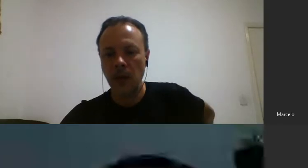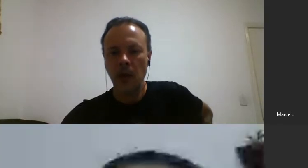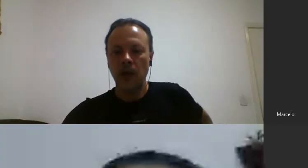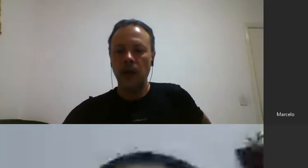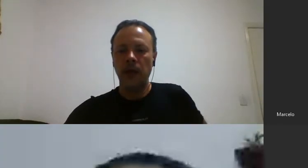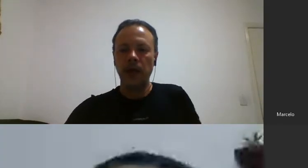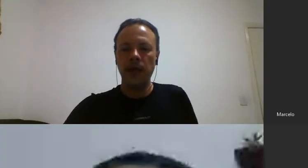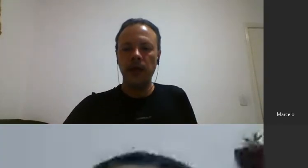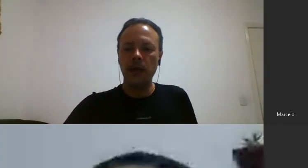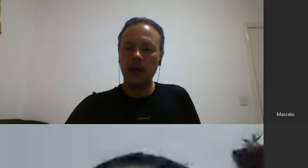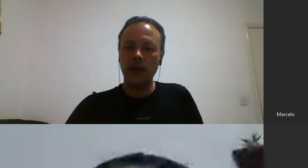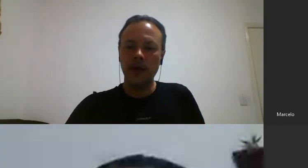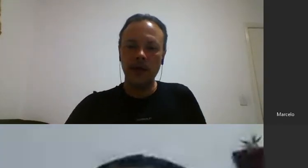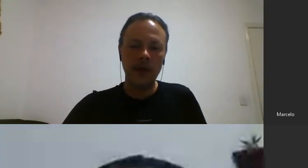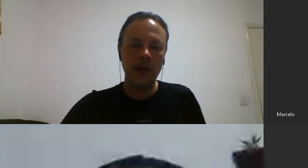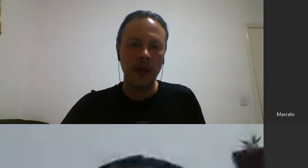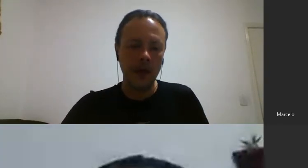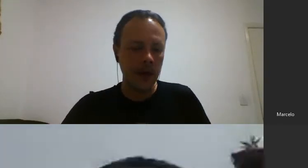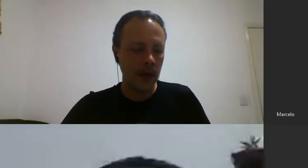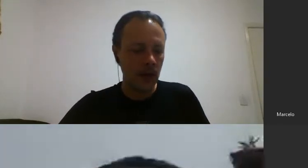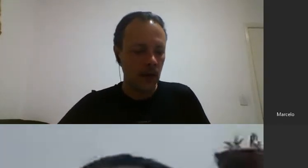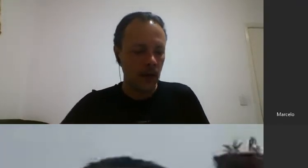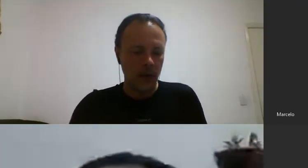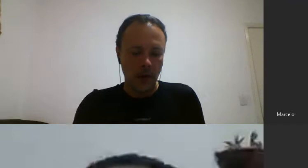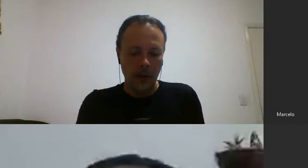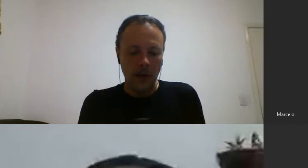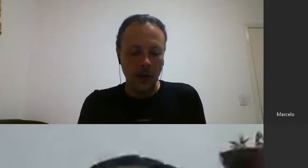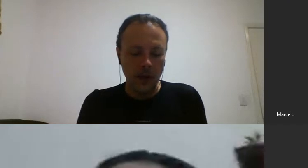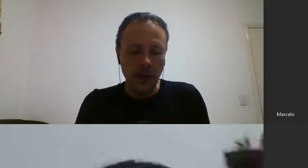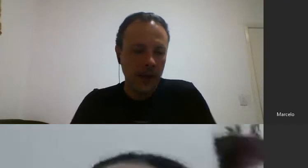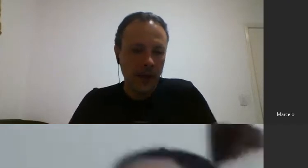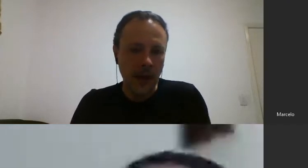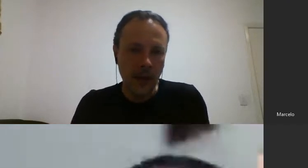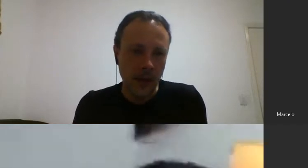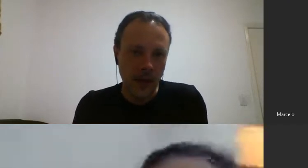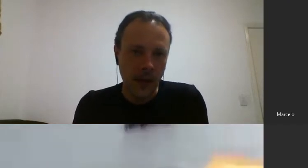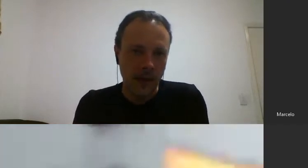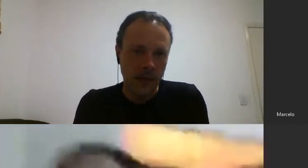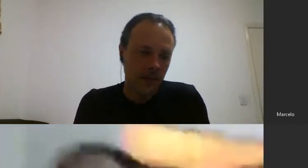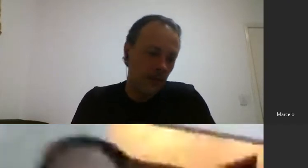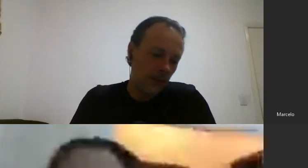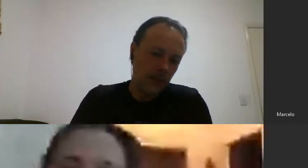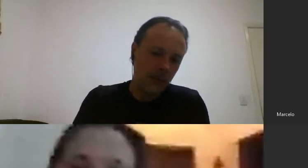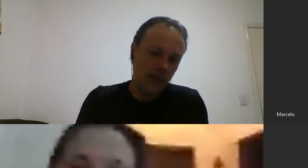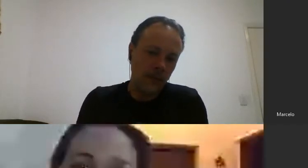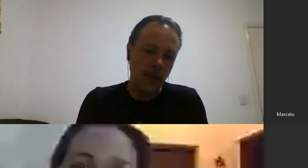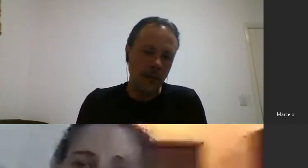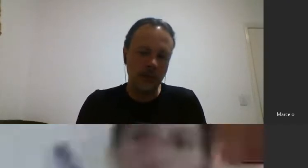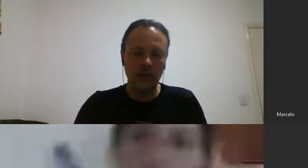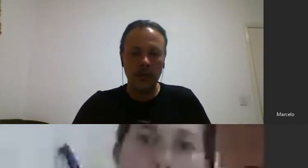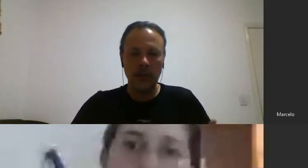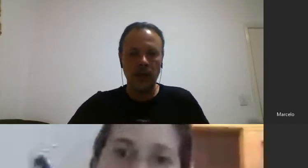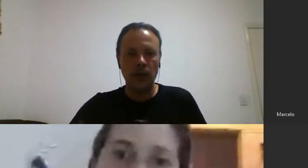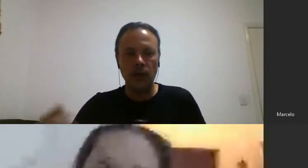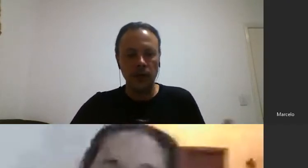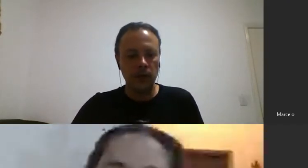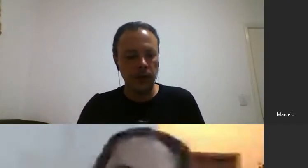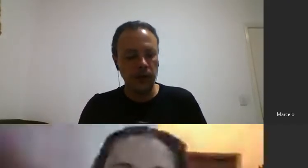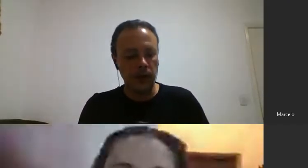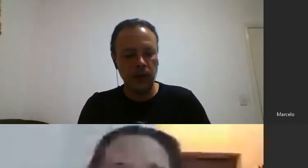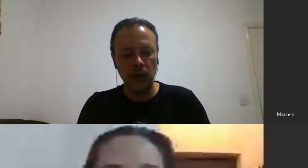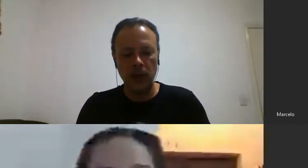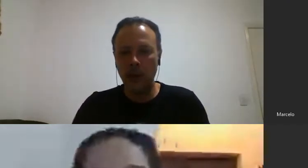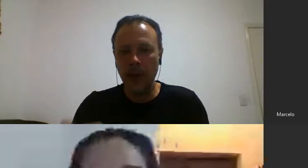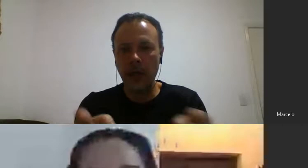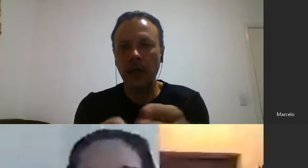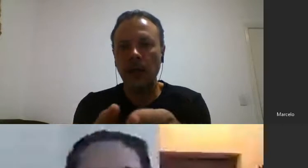ainda, que vocês teriam acesso. A gente ainda vai estar aqui em EAD, então a gente retoma,